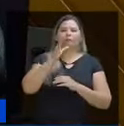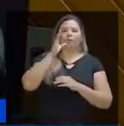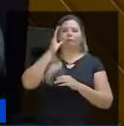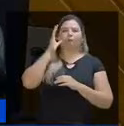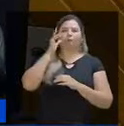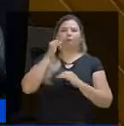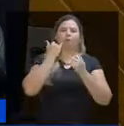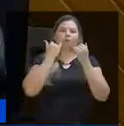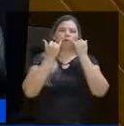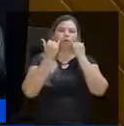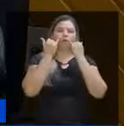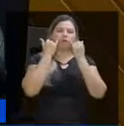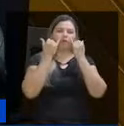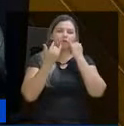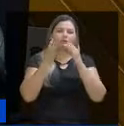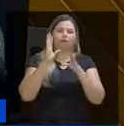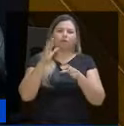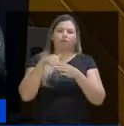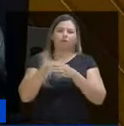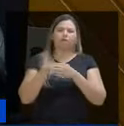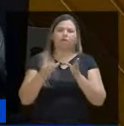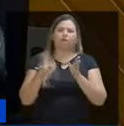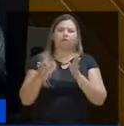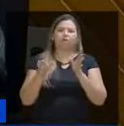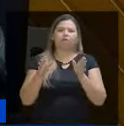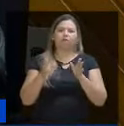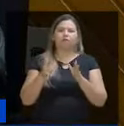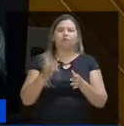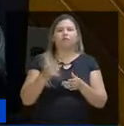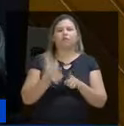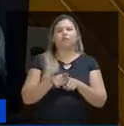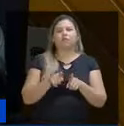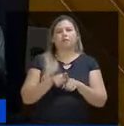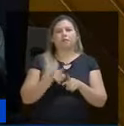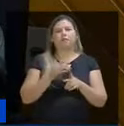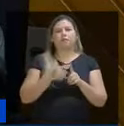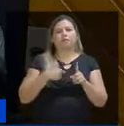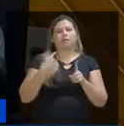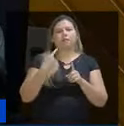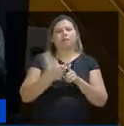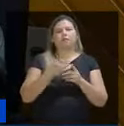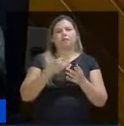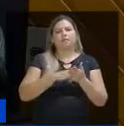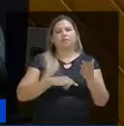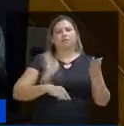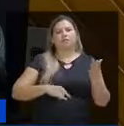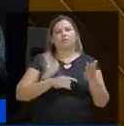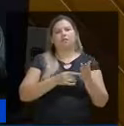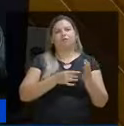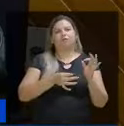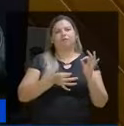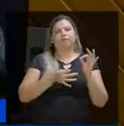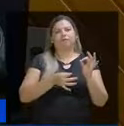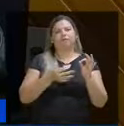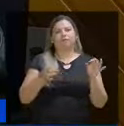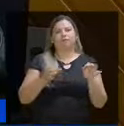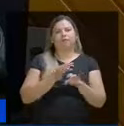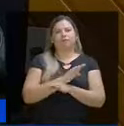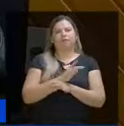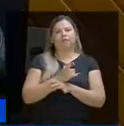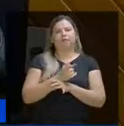eleitorais. O levantamento do impedimento à obtenção de quitação eleitoral só se concretizará com um